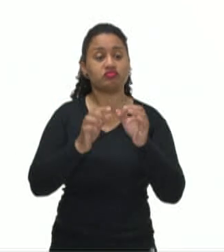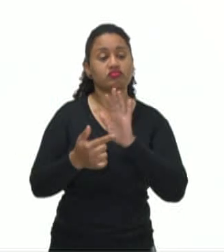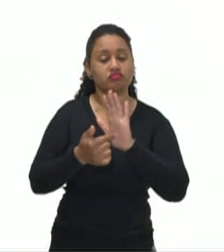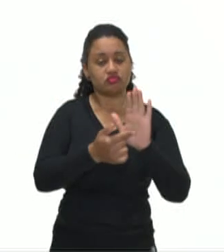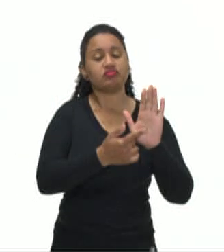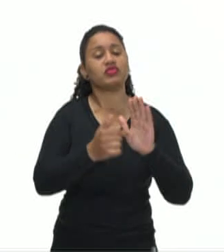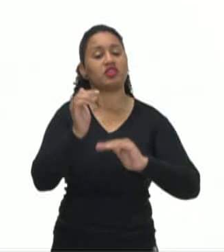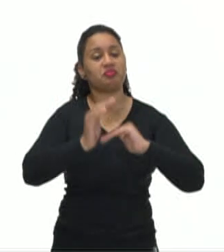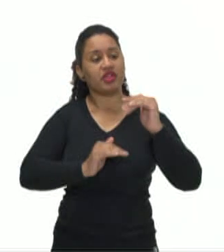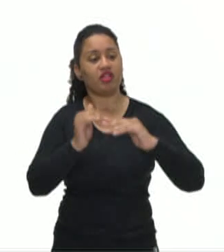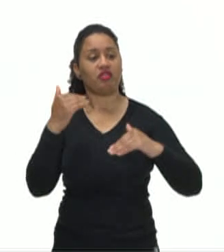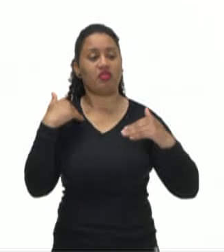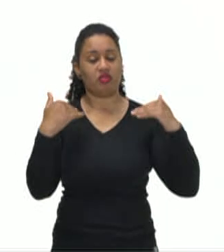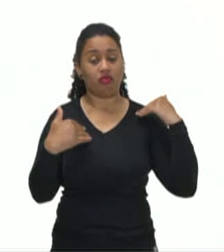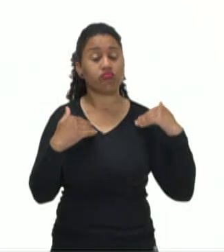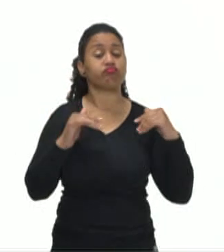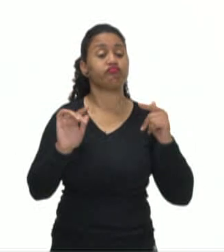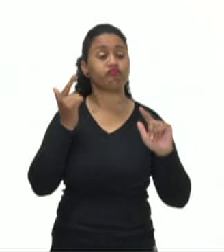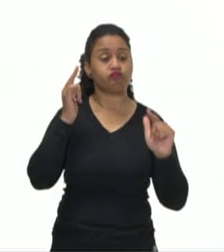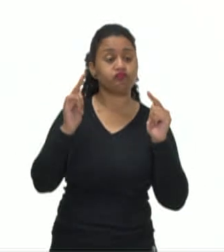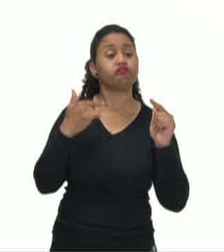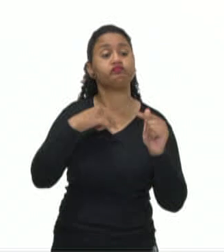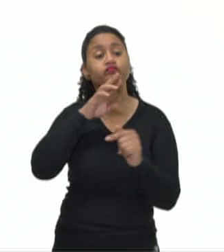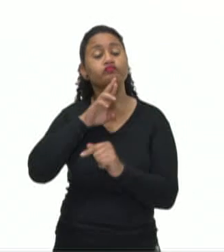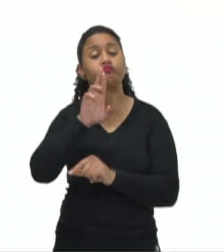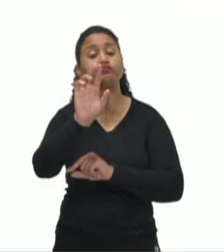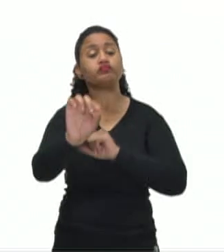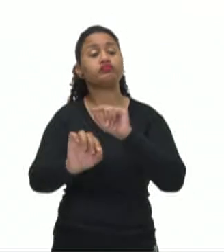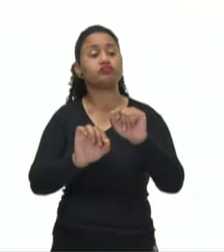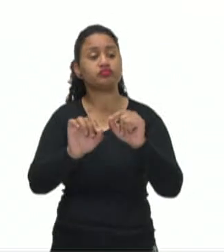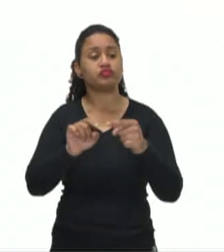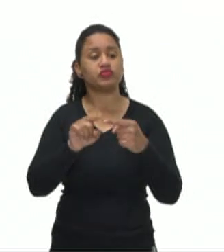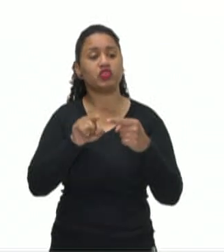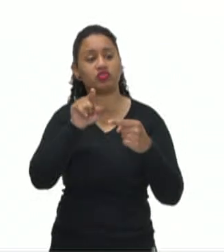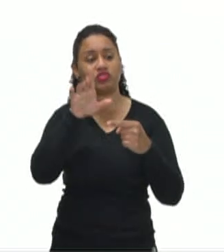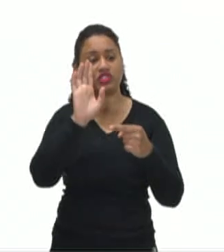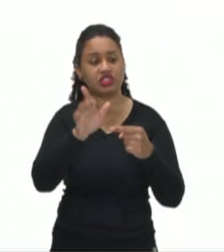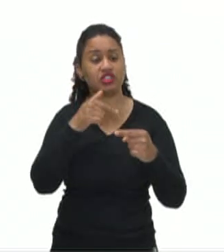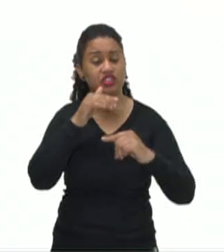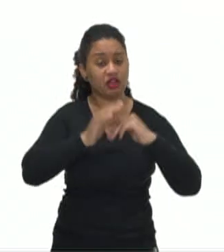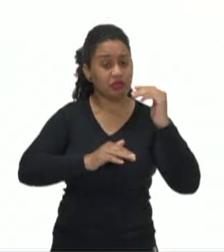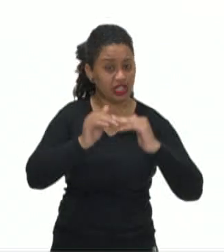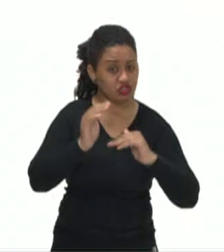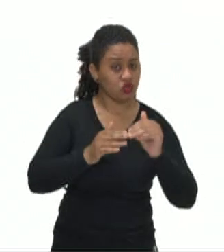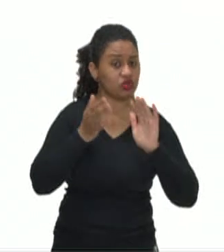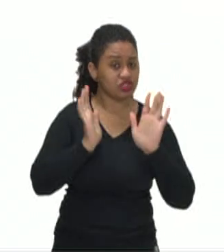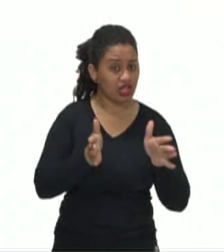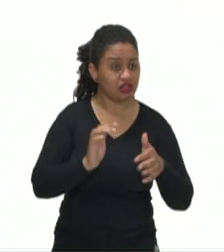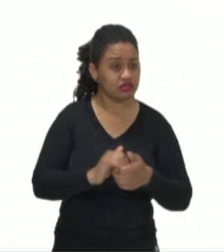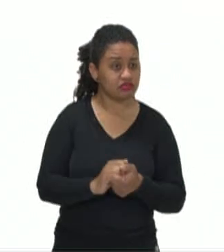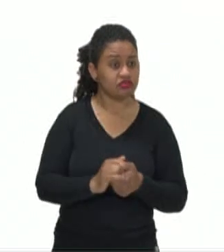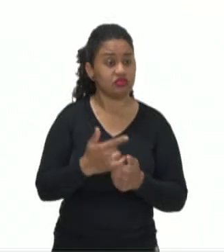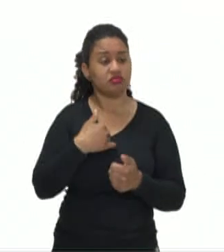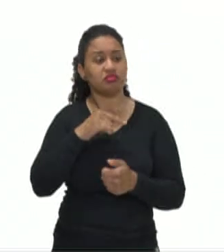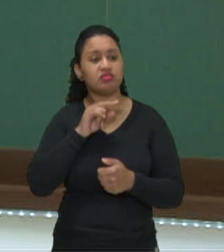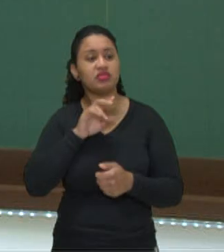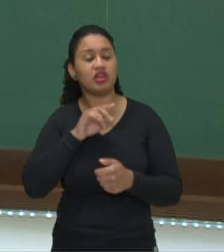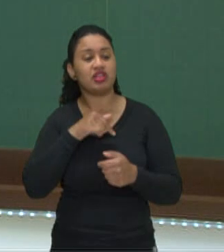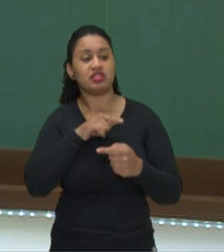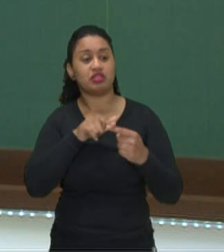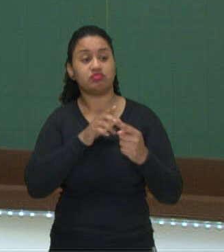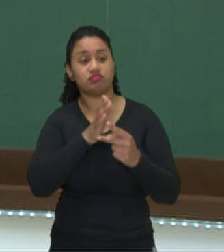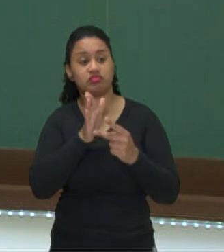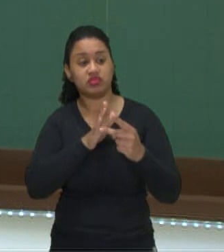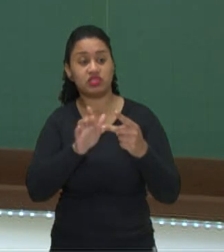apresentado das práticas corporais de aventura, responda: você já praticou alguma delas? E daí vocês podem ir para dois